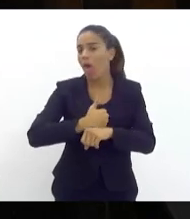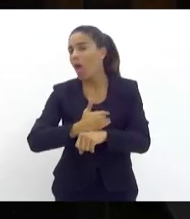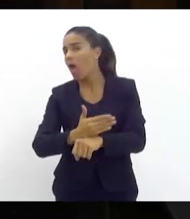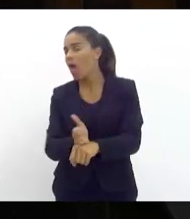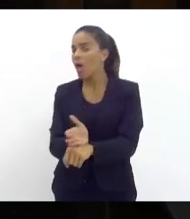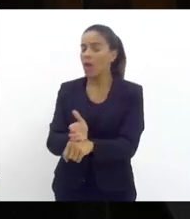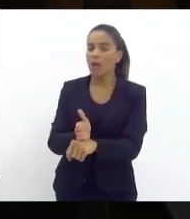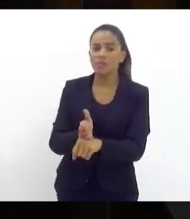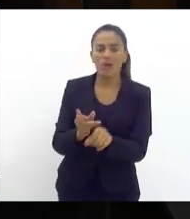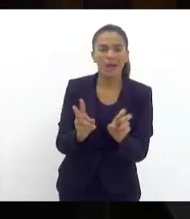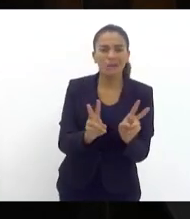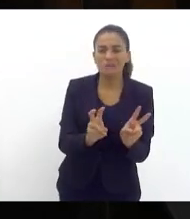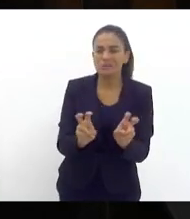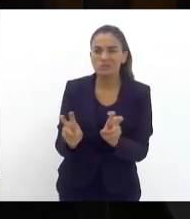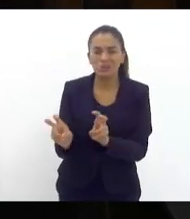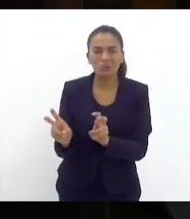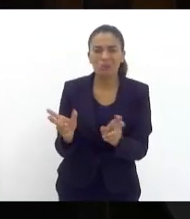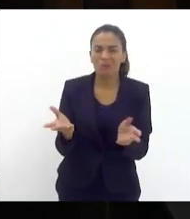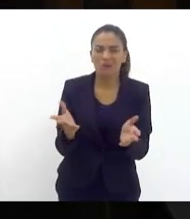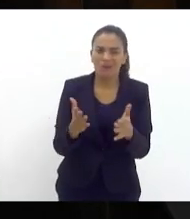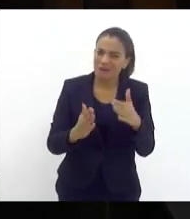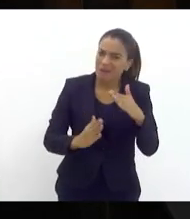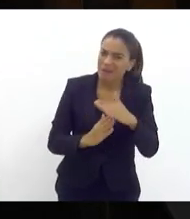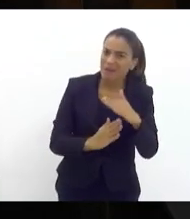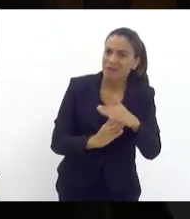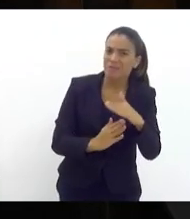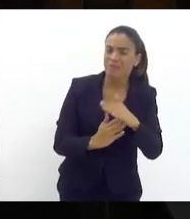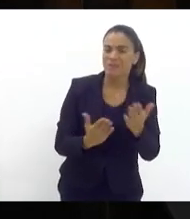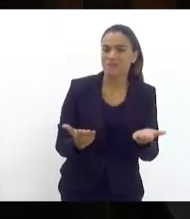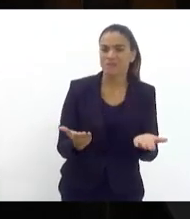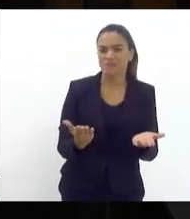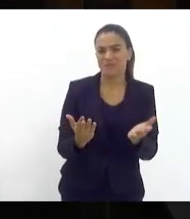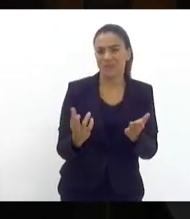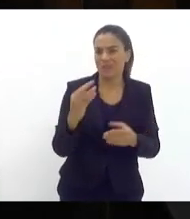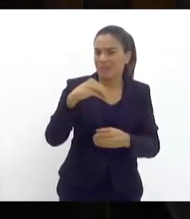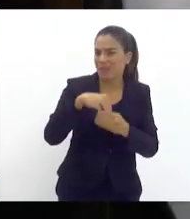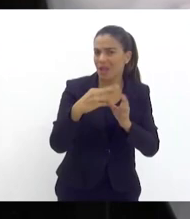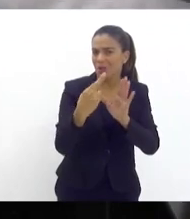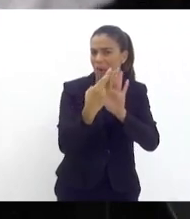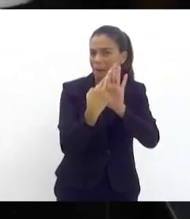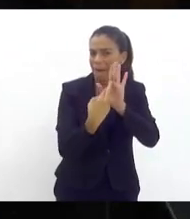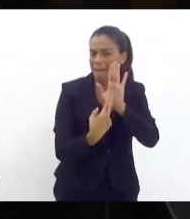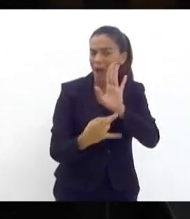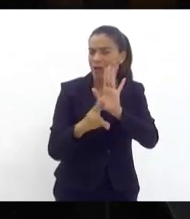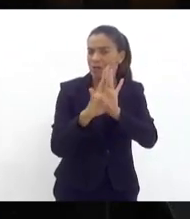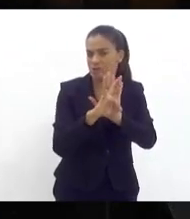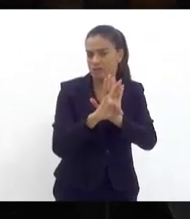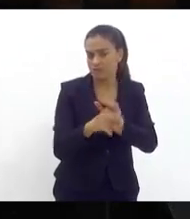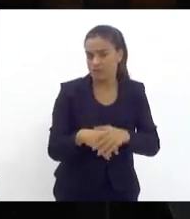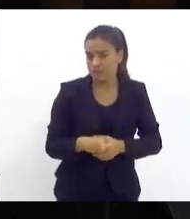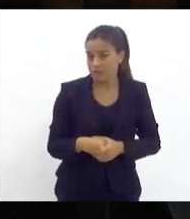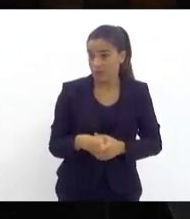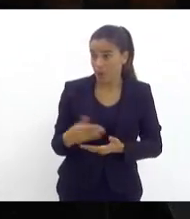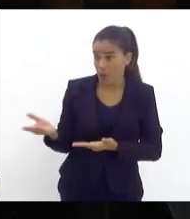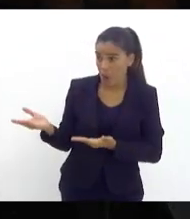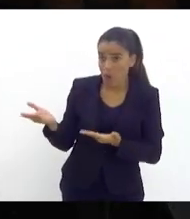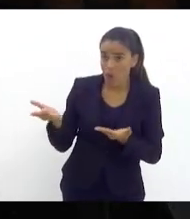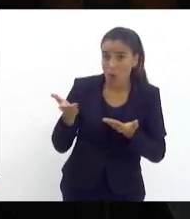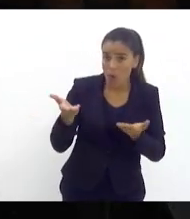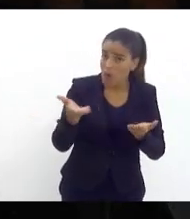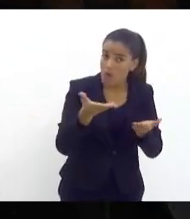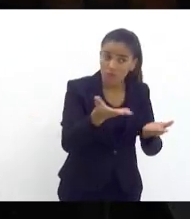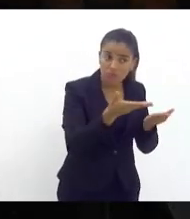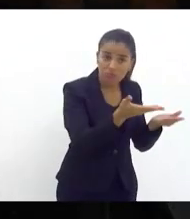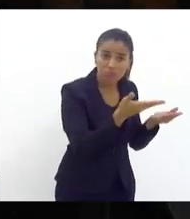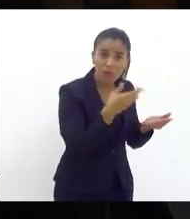com assuntos que tem limite no nosso entendimento interno Eu quero convidar aos colegas que